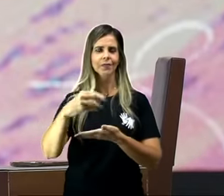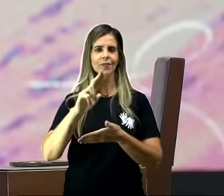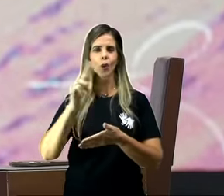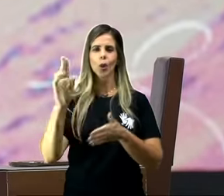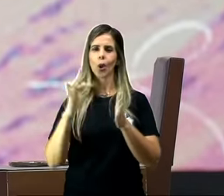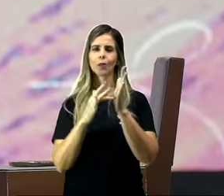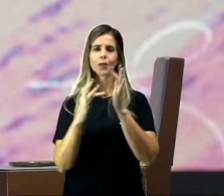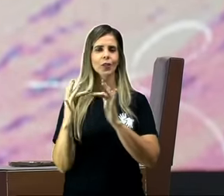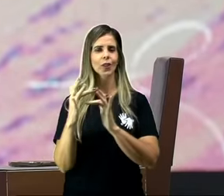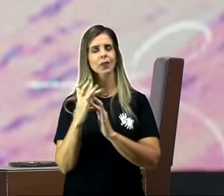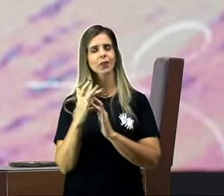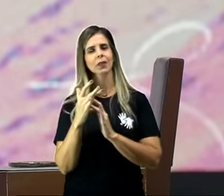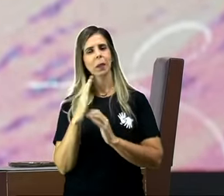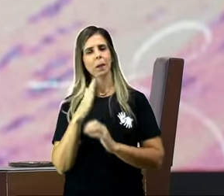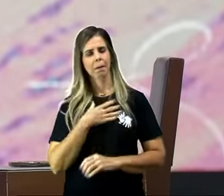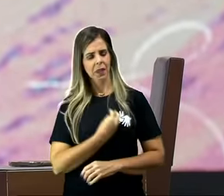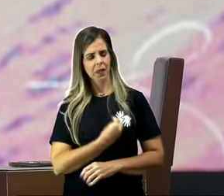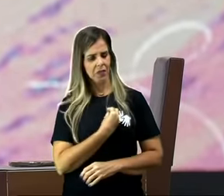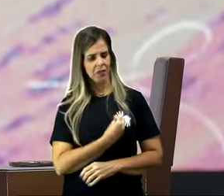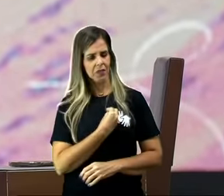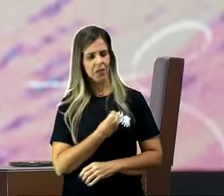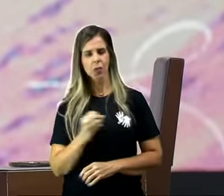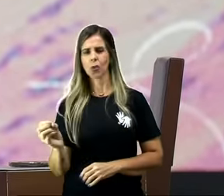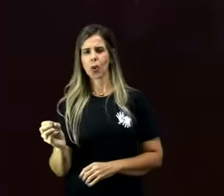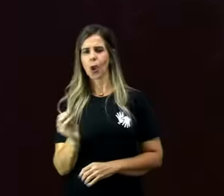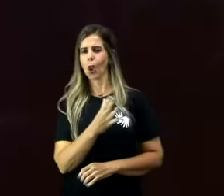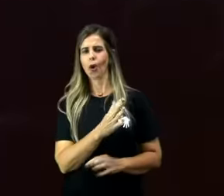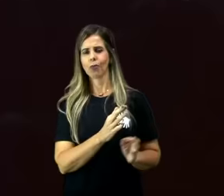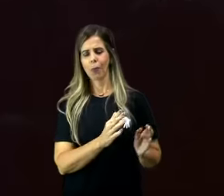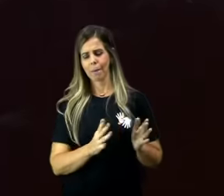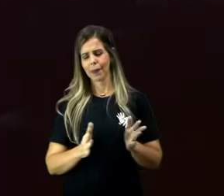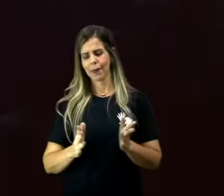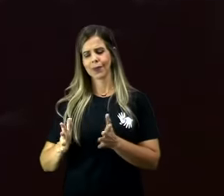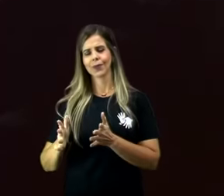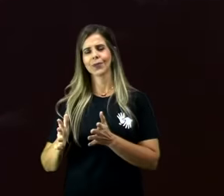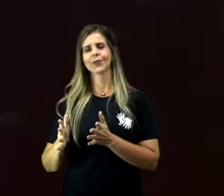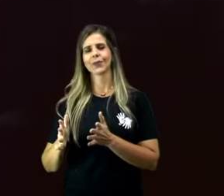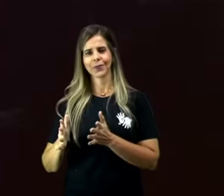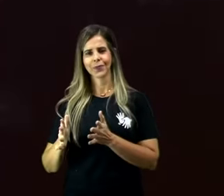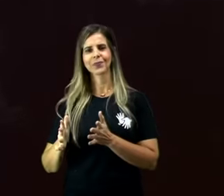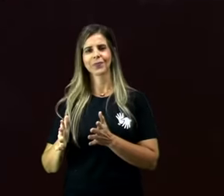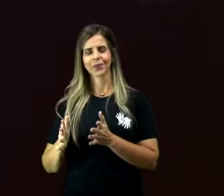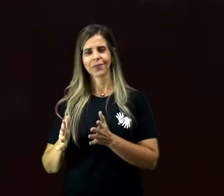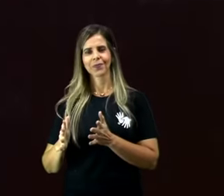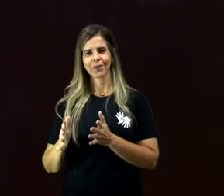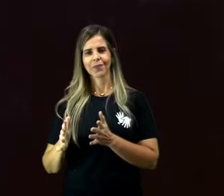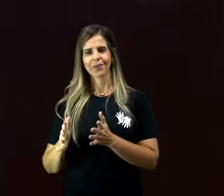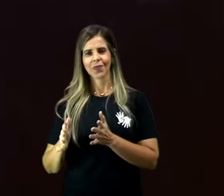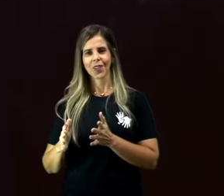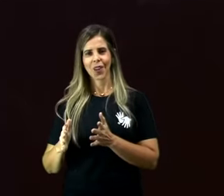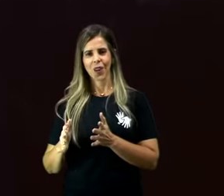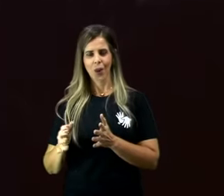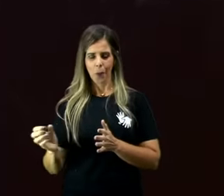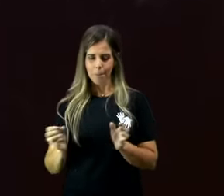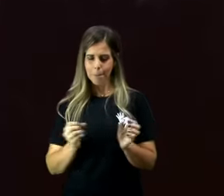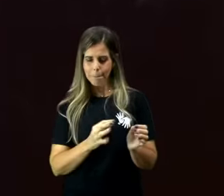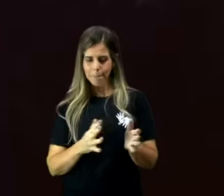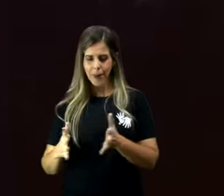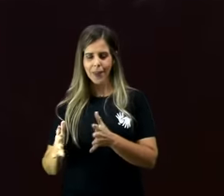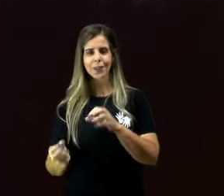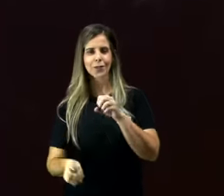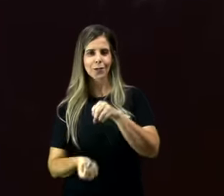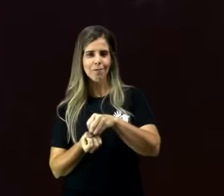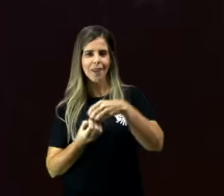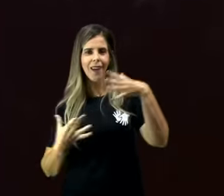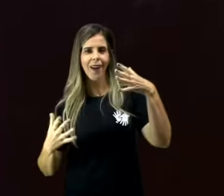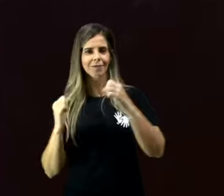nova estação. Vamos, igreja, fala com fé, diga: eu estou entrando numa nova estação, uma estação de milagre e poder. Diga: eu